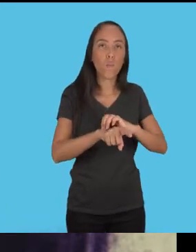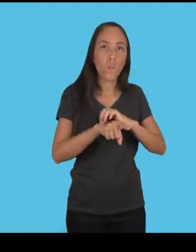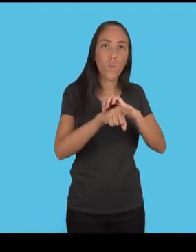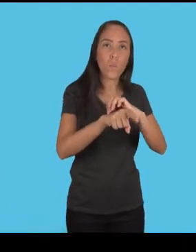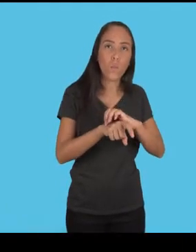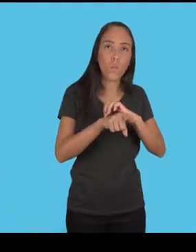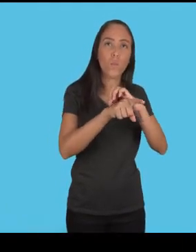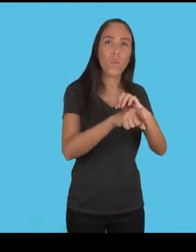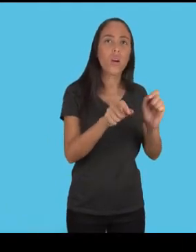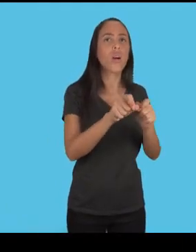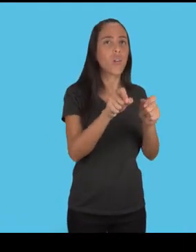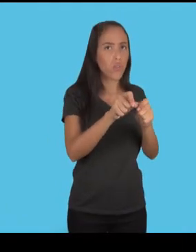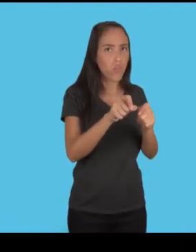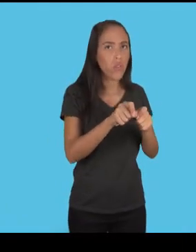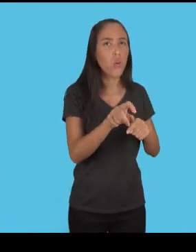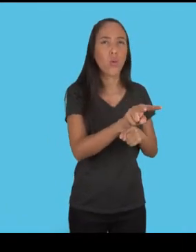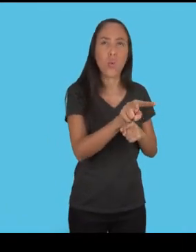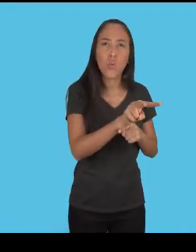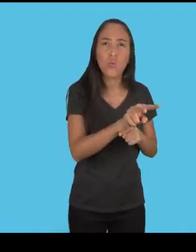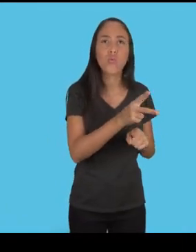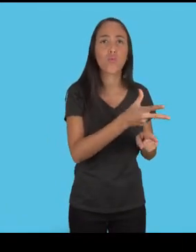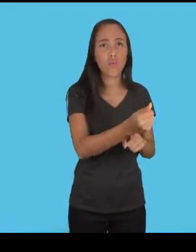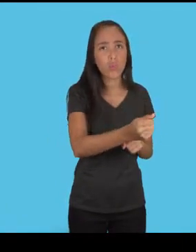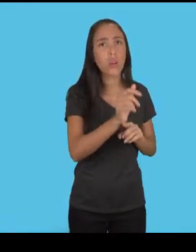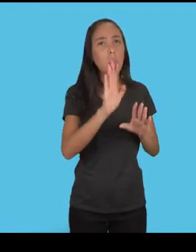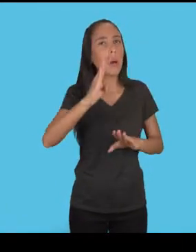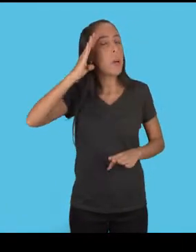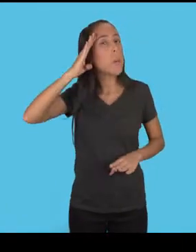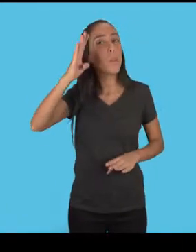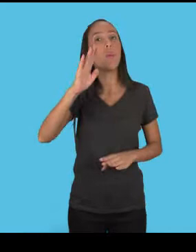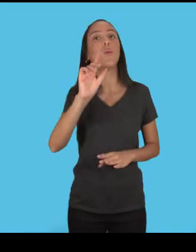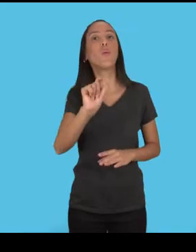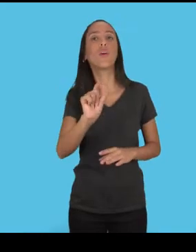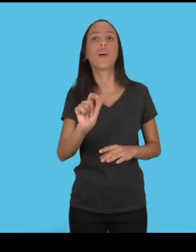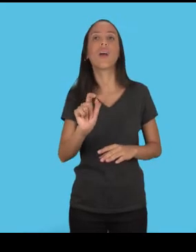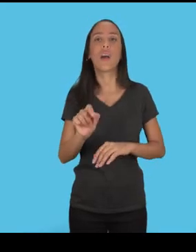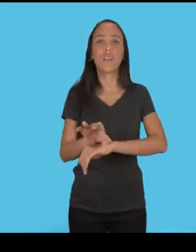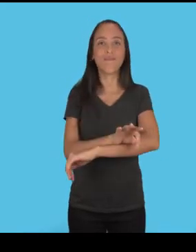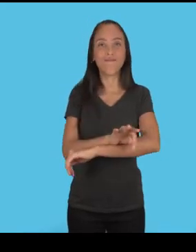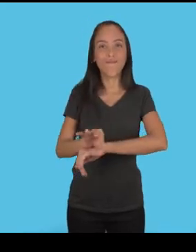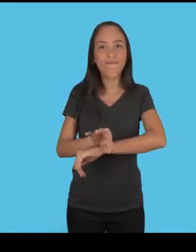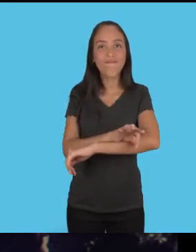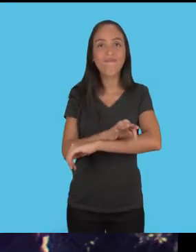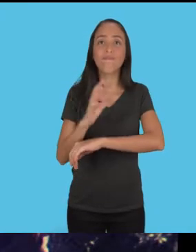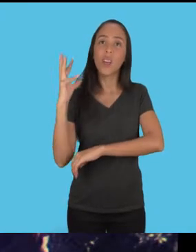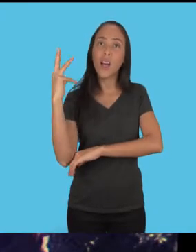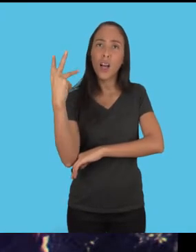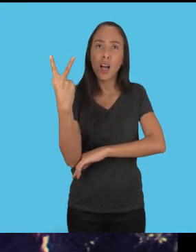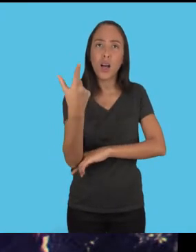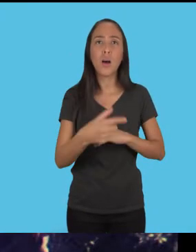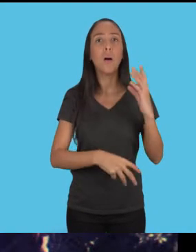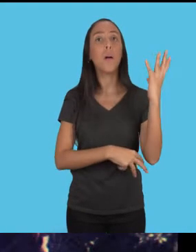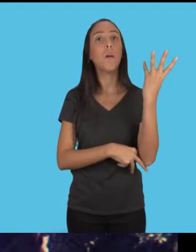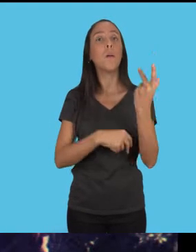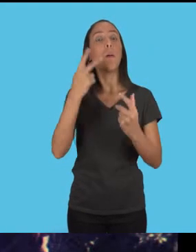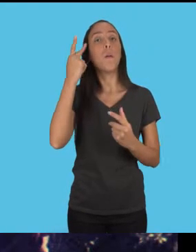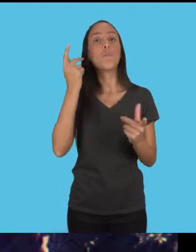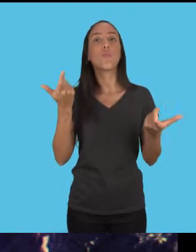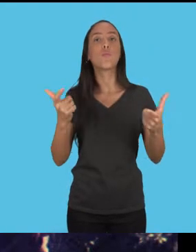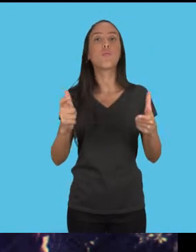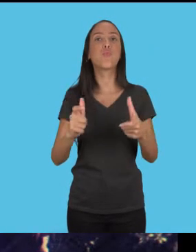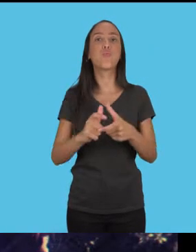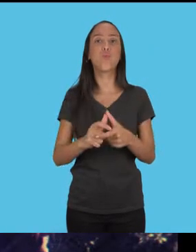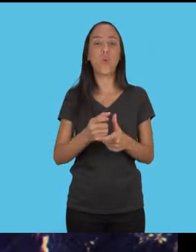snail control both with chemicals, but more importantly, engineering, environmental engineering to